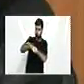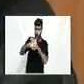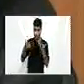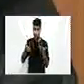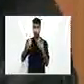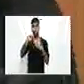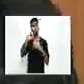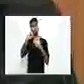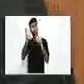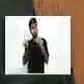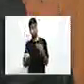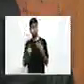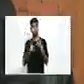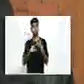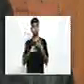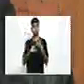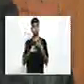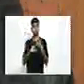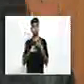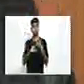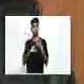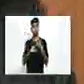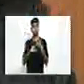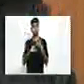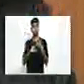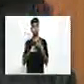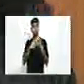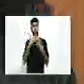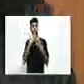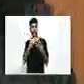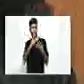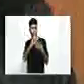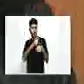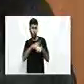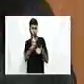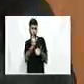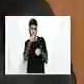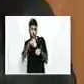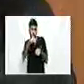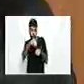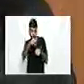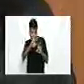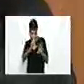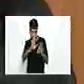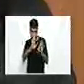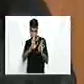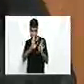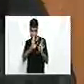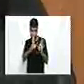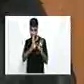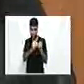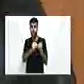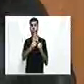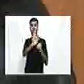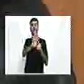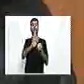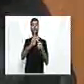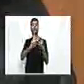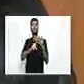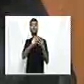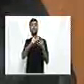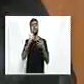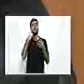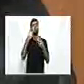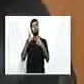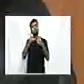uma outra coisa eh peço só um minutinho senhor presidente poder finalizar aqui Os questionamentos um outro ponto é que eu tô